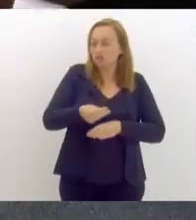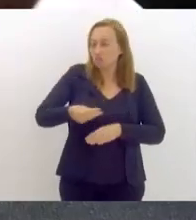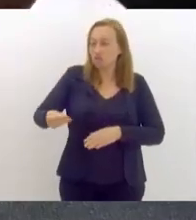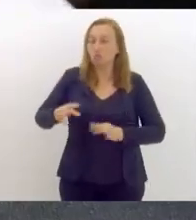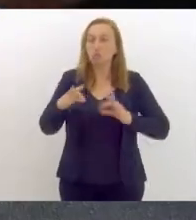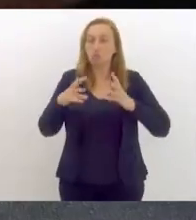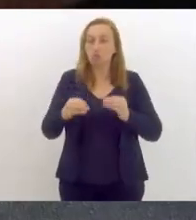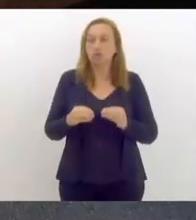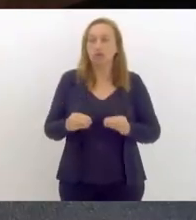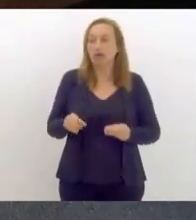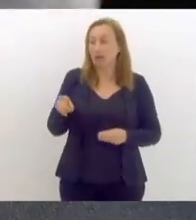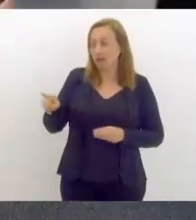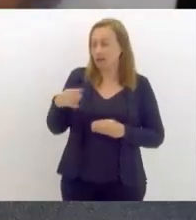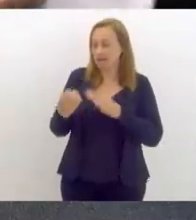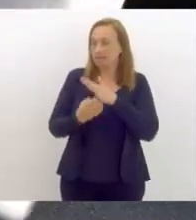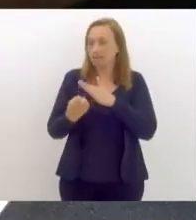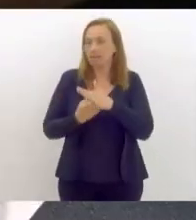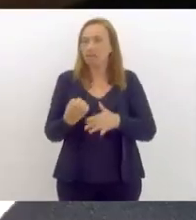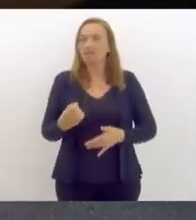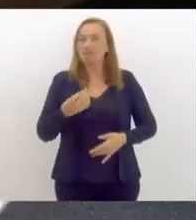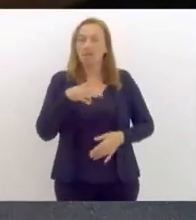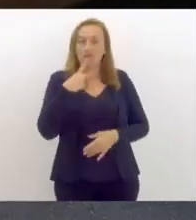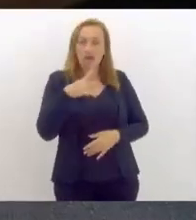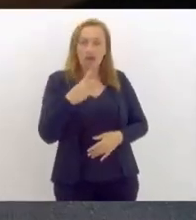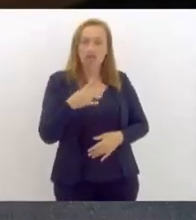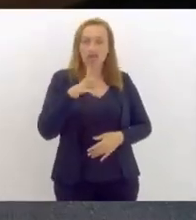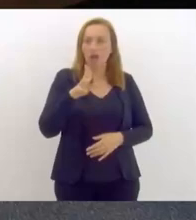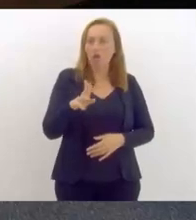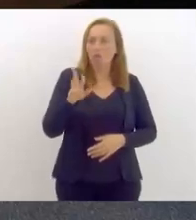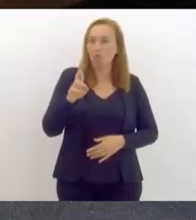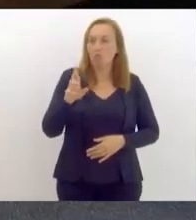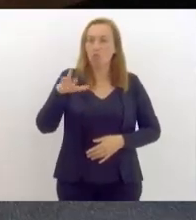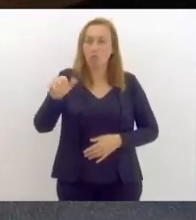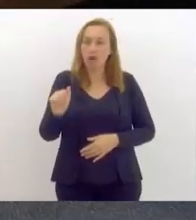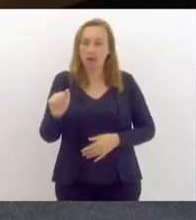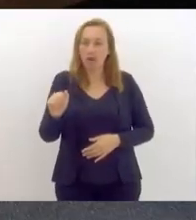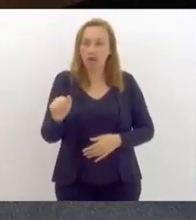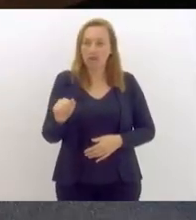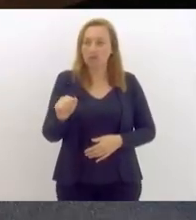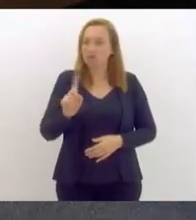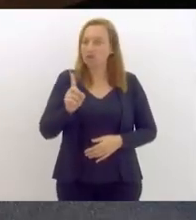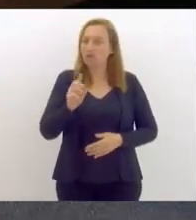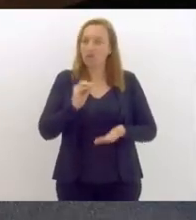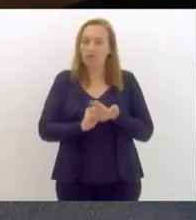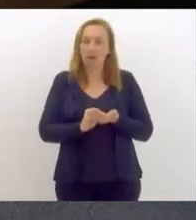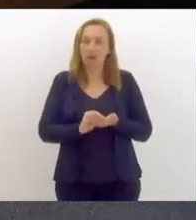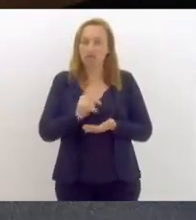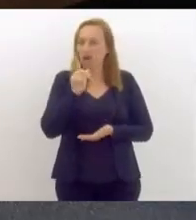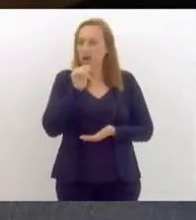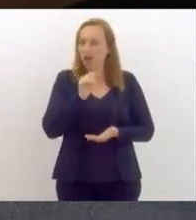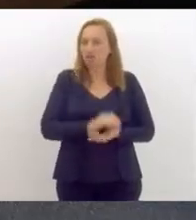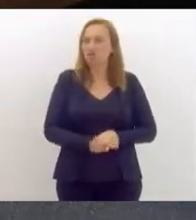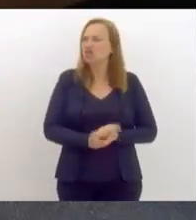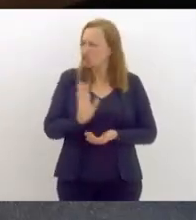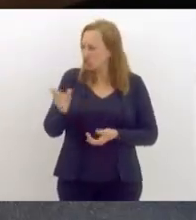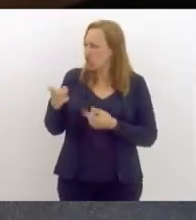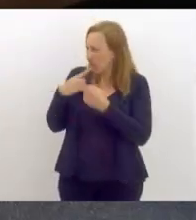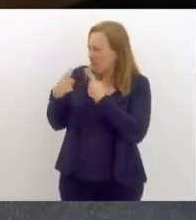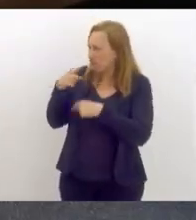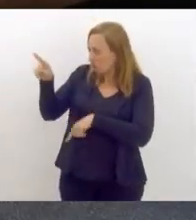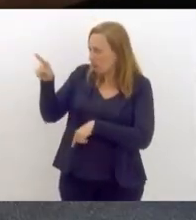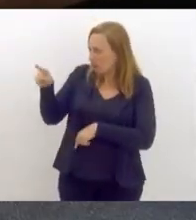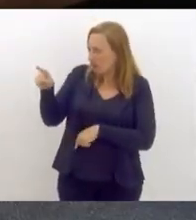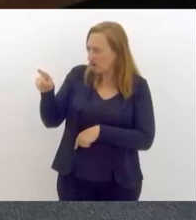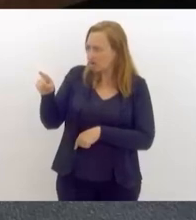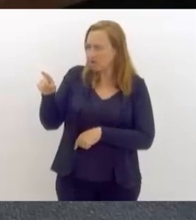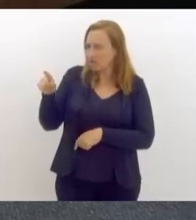se coloca na área que Roberto Carlos Mora na Urca final de linha lá não falta água alguém já reclamou que tá faltando água na